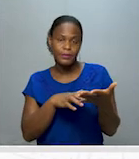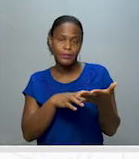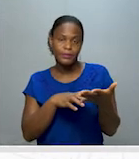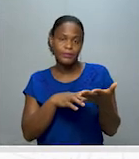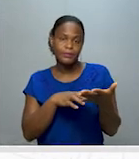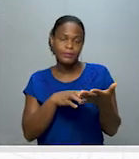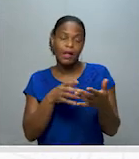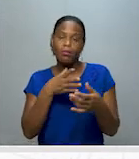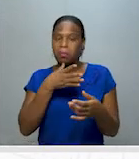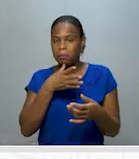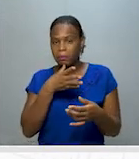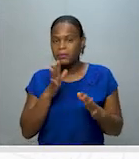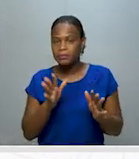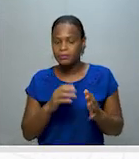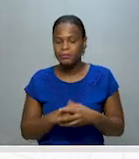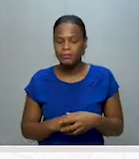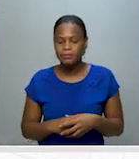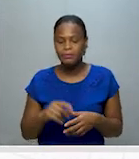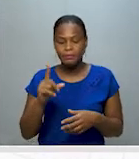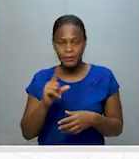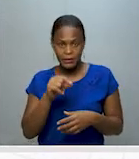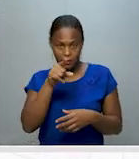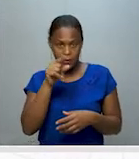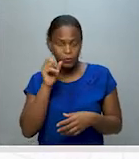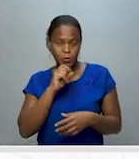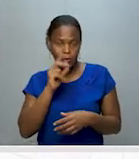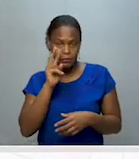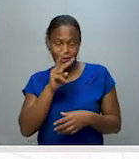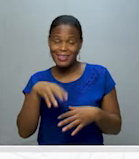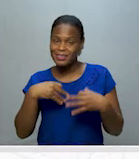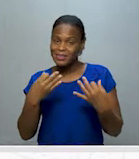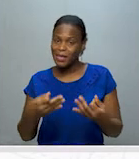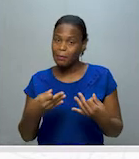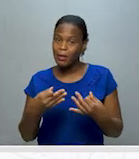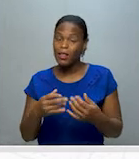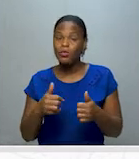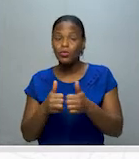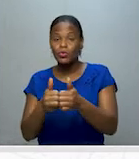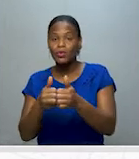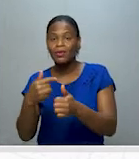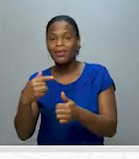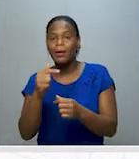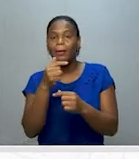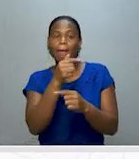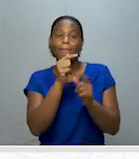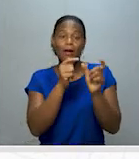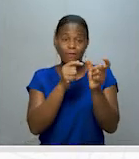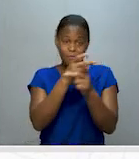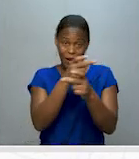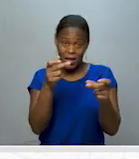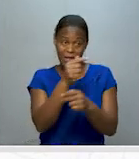veracidade, aliás, à narração. E também reparem, sempre são antecedidos pelo